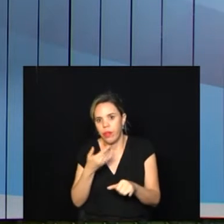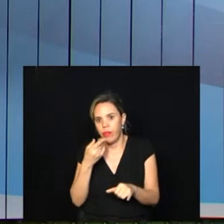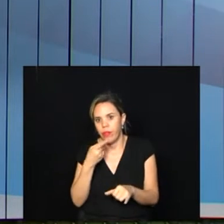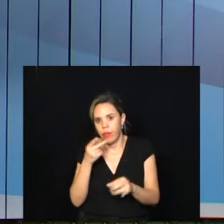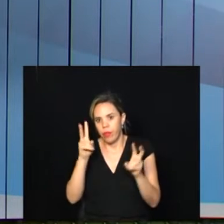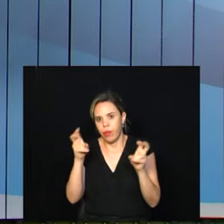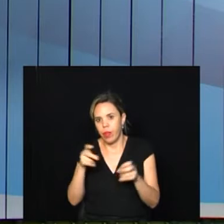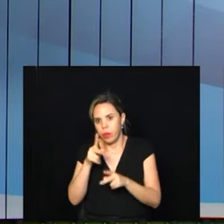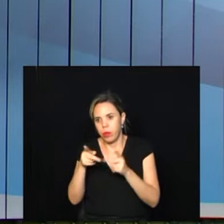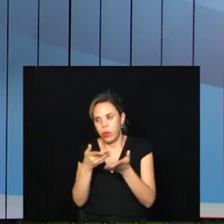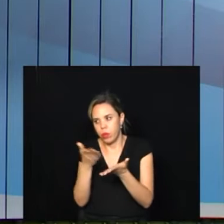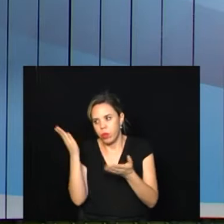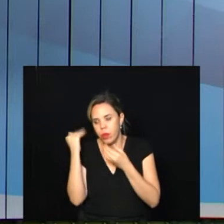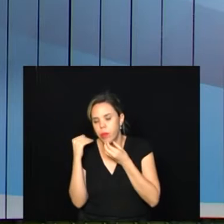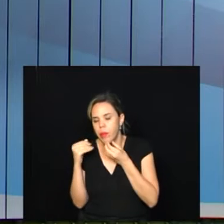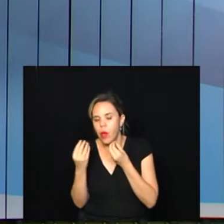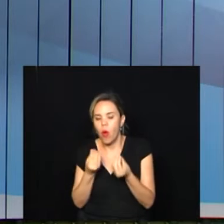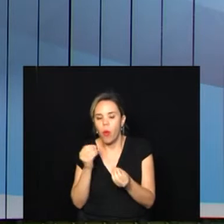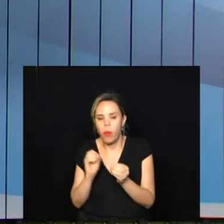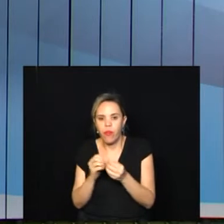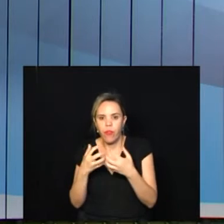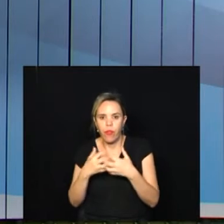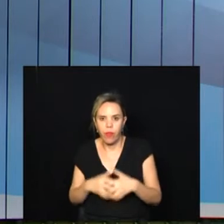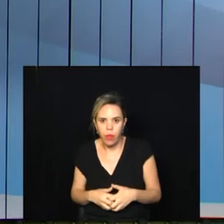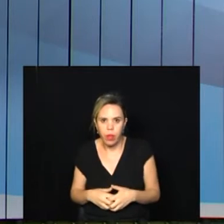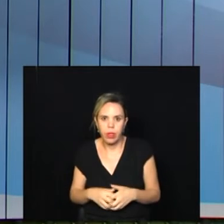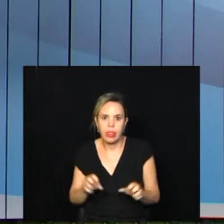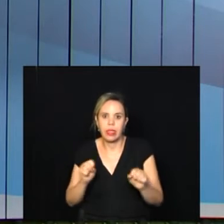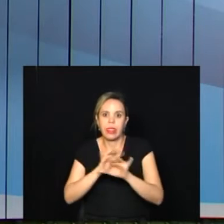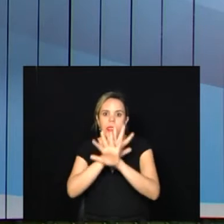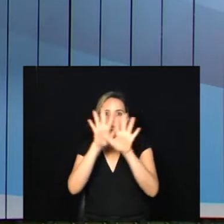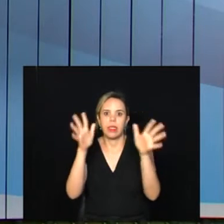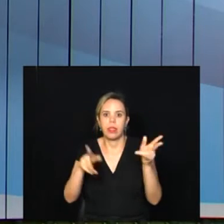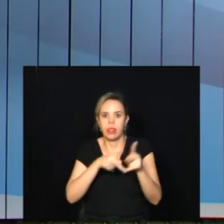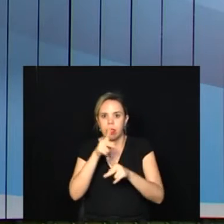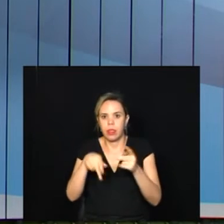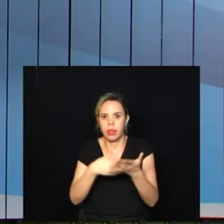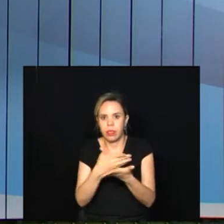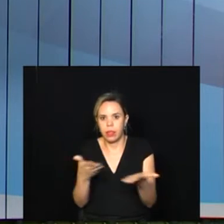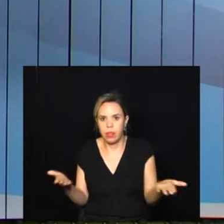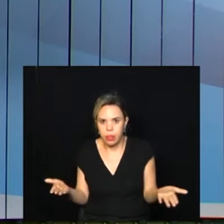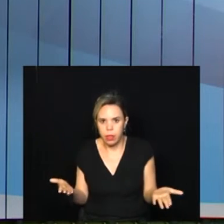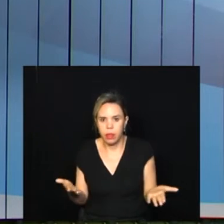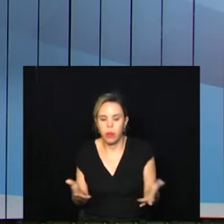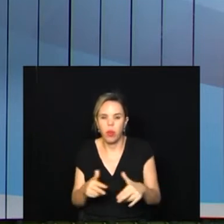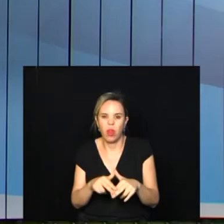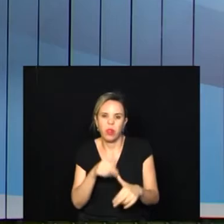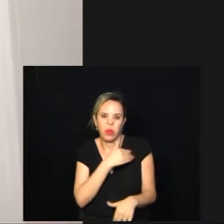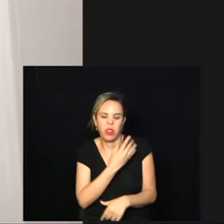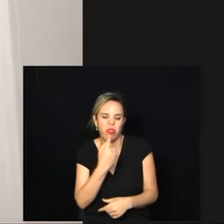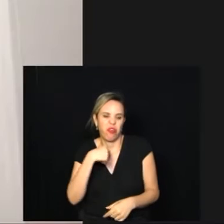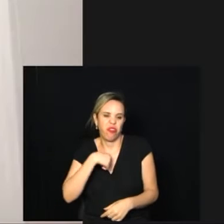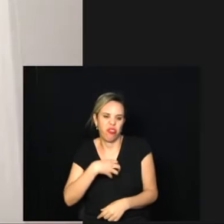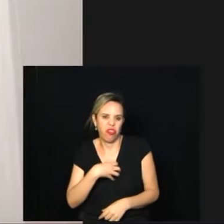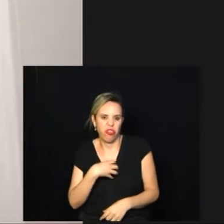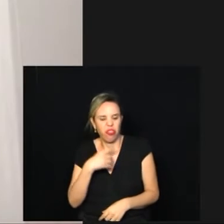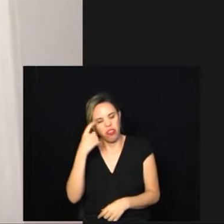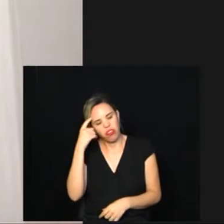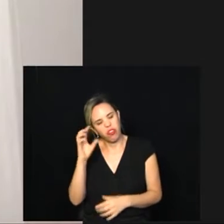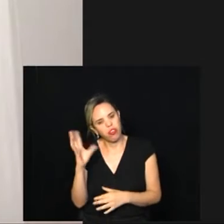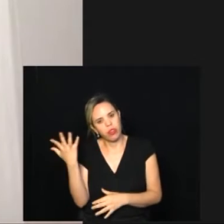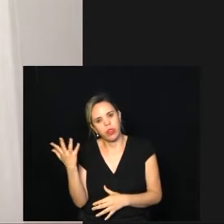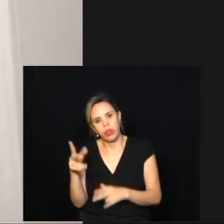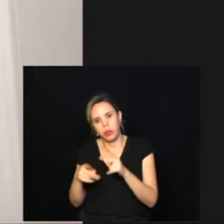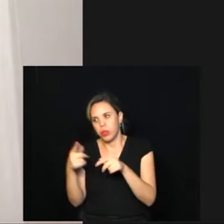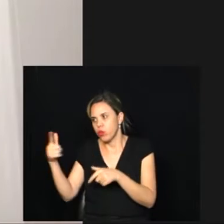falada, né? Ser esclarecida para as pessoas, até mesmo por preconceito que eu tinha dentro de mim, isso não acontecer com